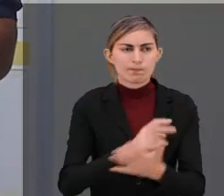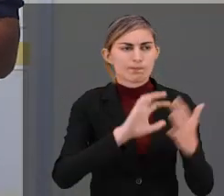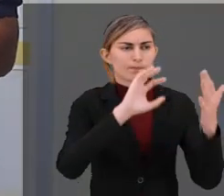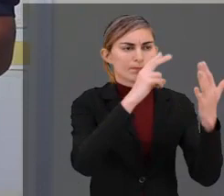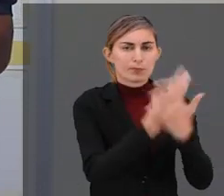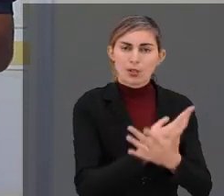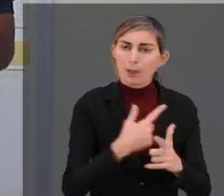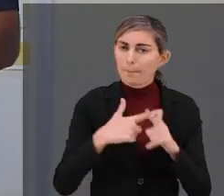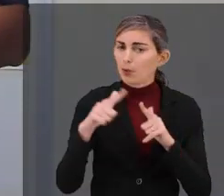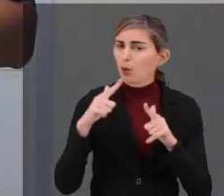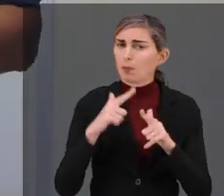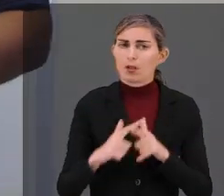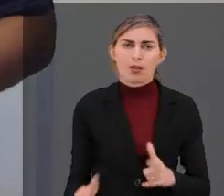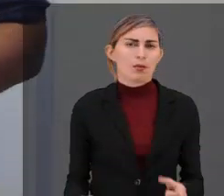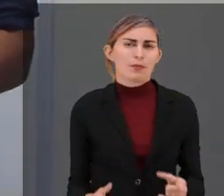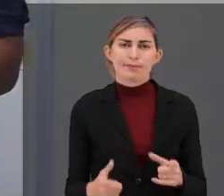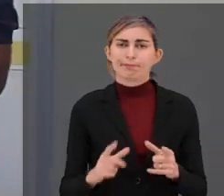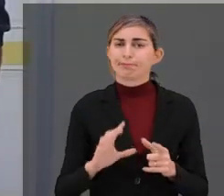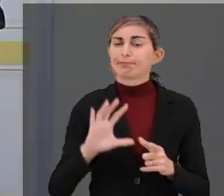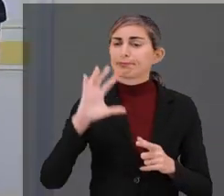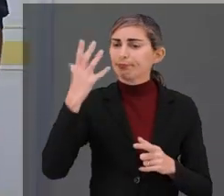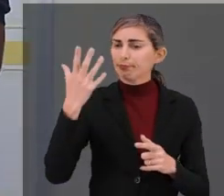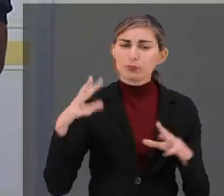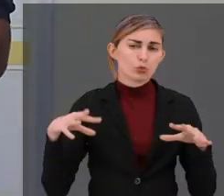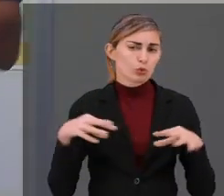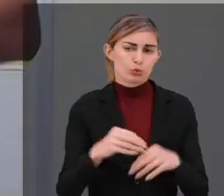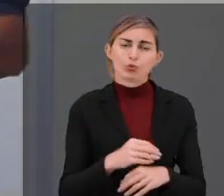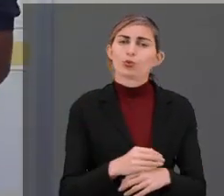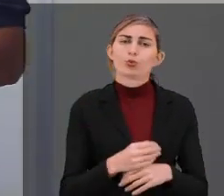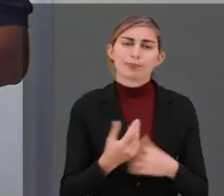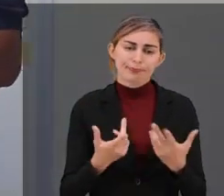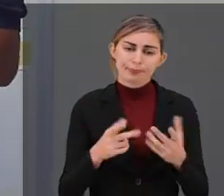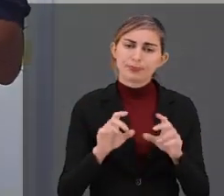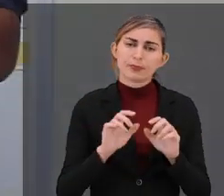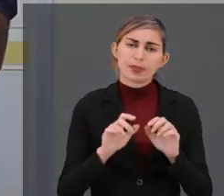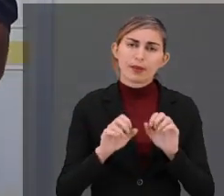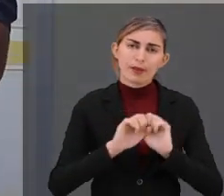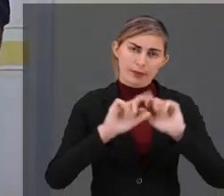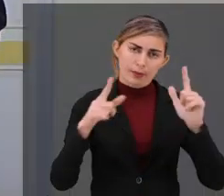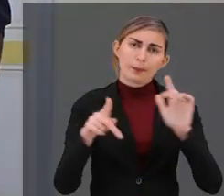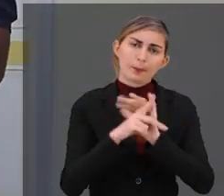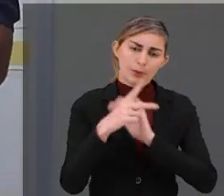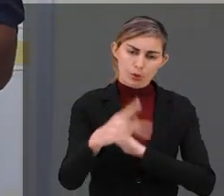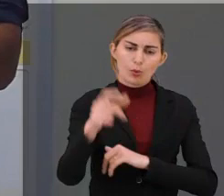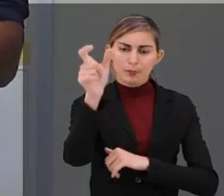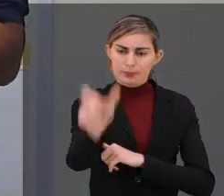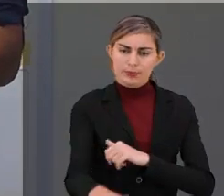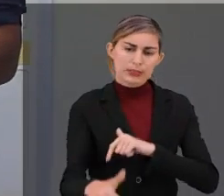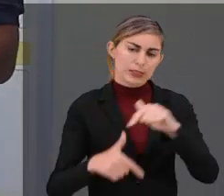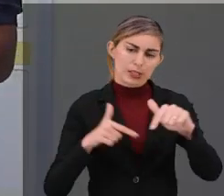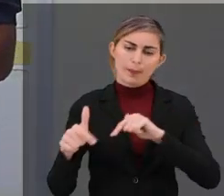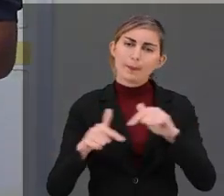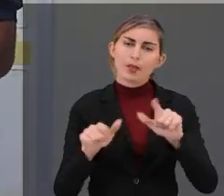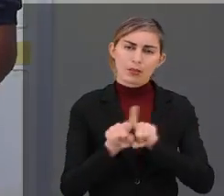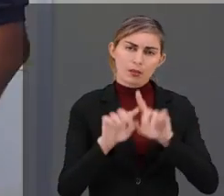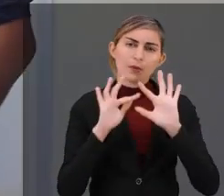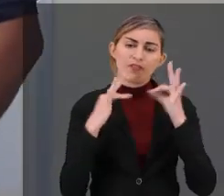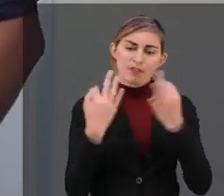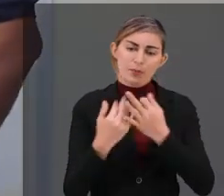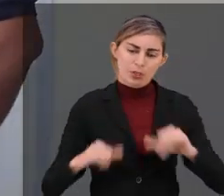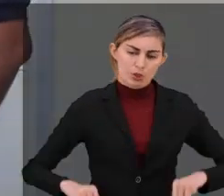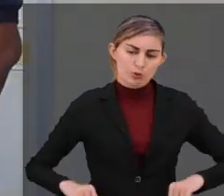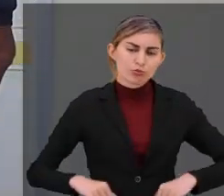para todo mundo. Causa problemas para todos, inclusive para o trabalhador e para a família do trabalhador, que é quem sofre mais.